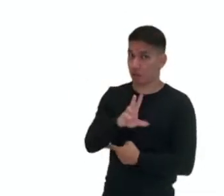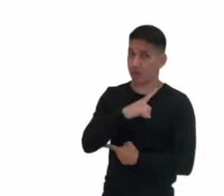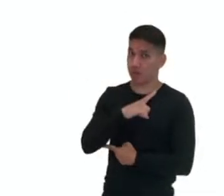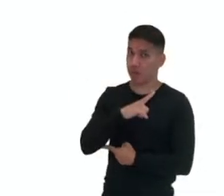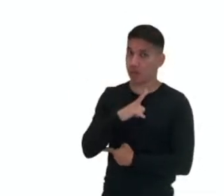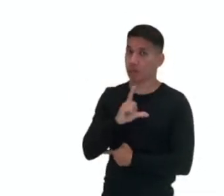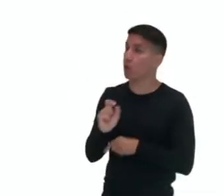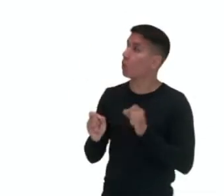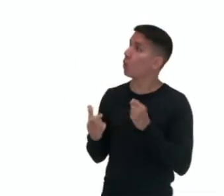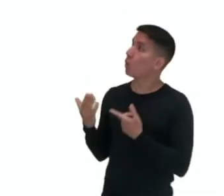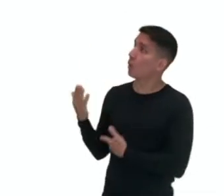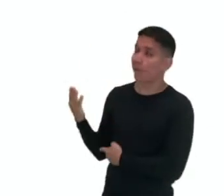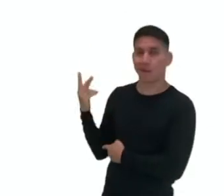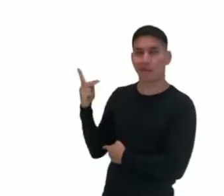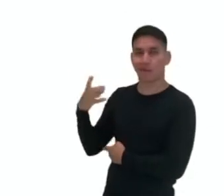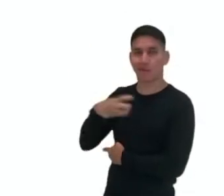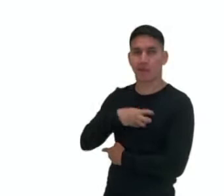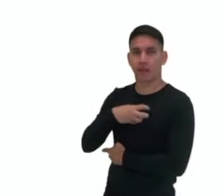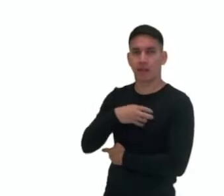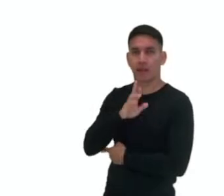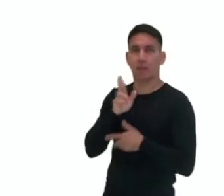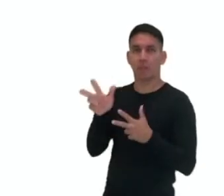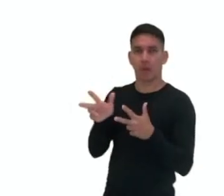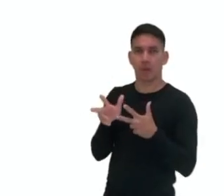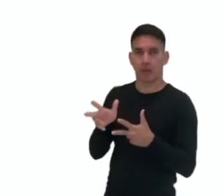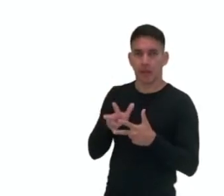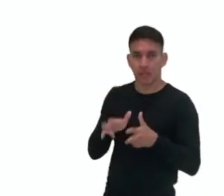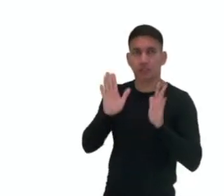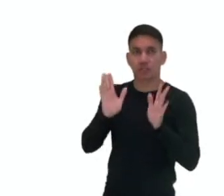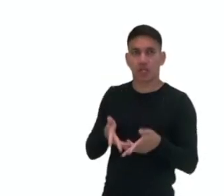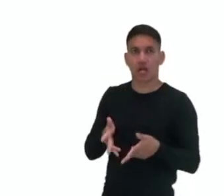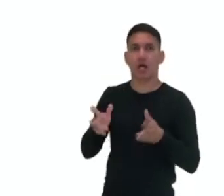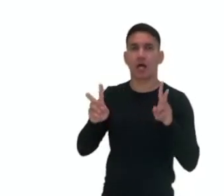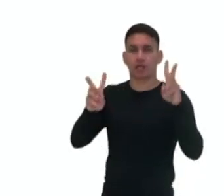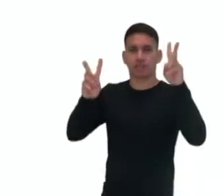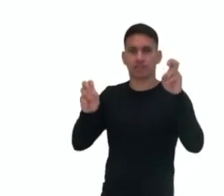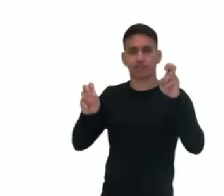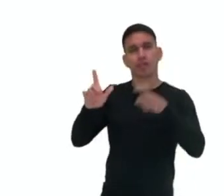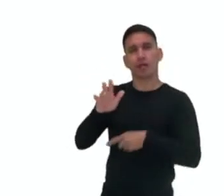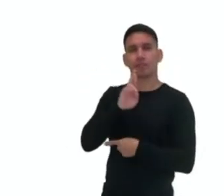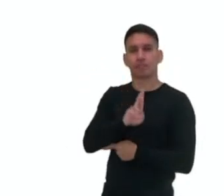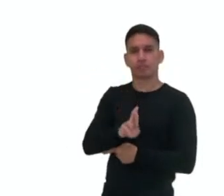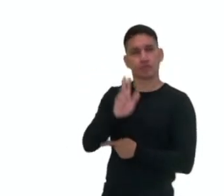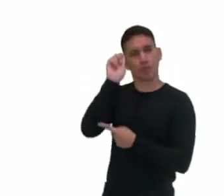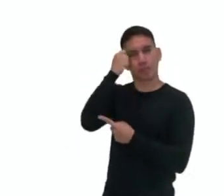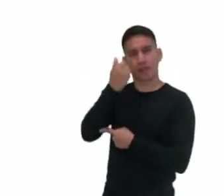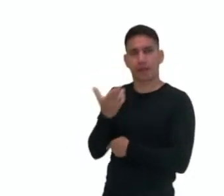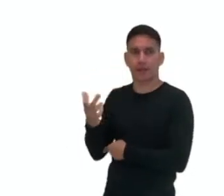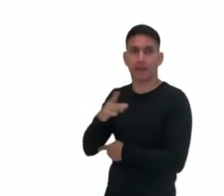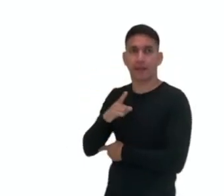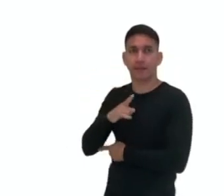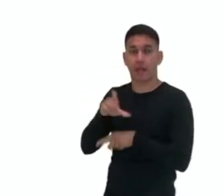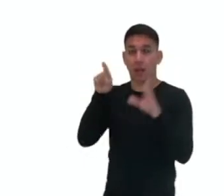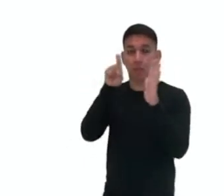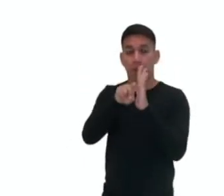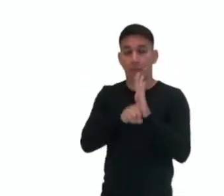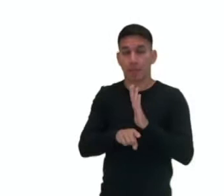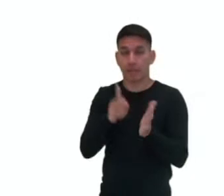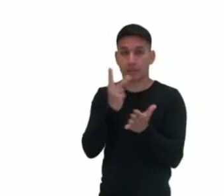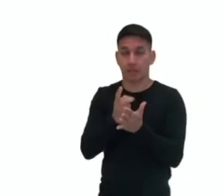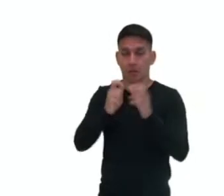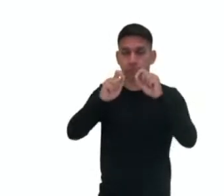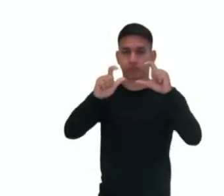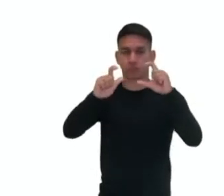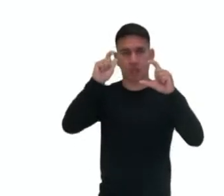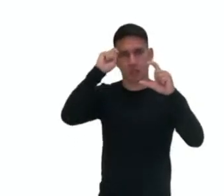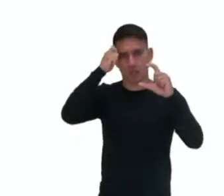resposta, né? Então, já está em preto. E a pergunta estamos sempre fazendo em negrito, para você que está acompanhando a